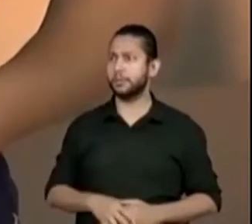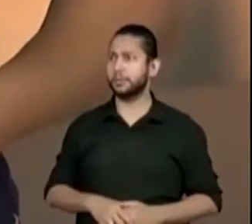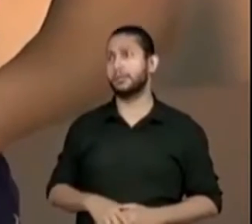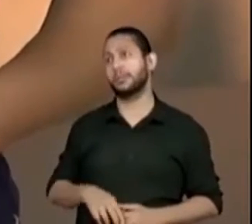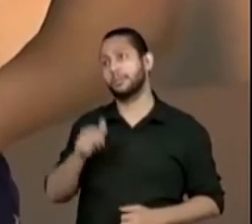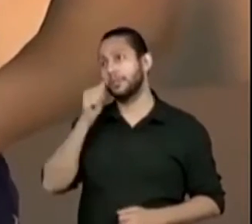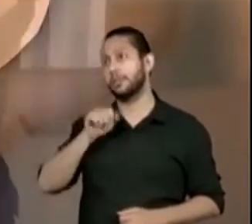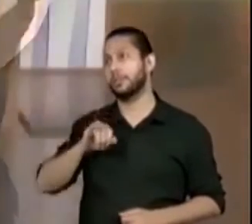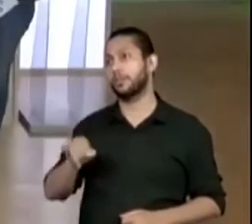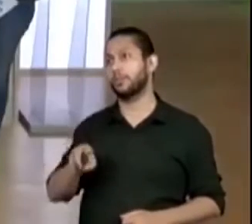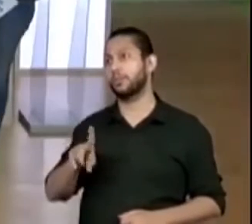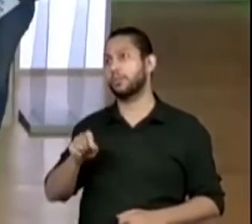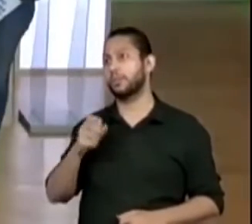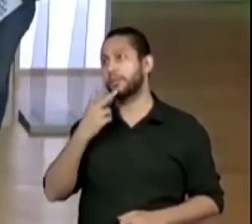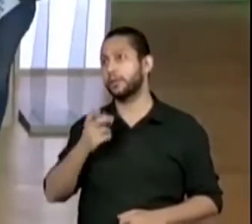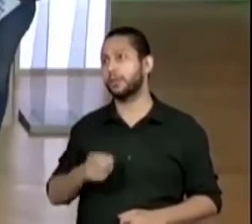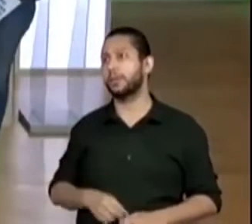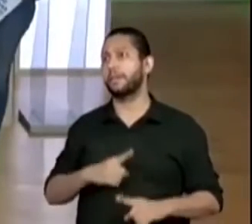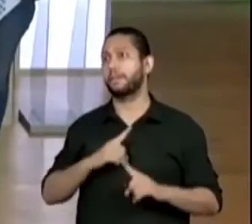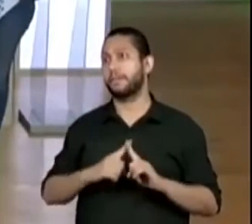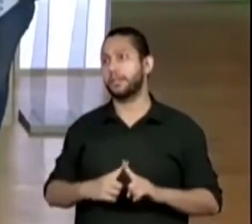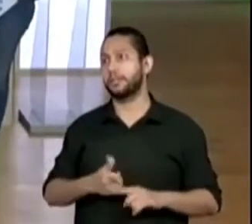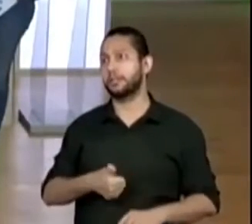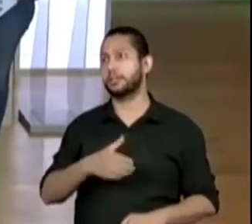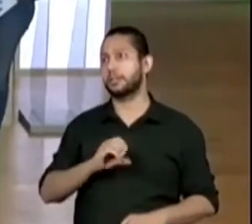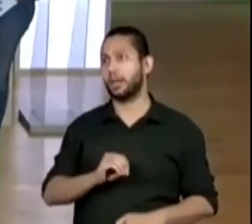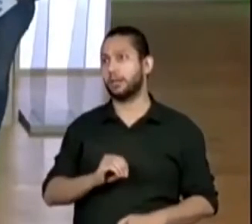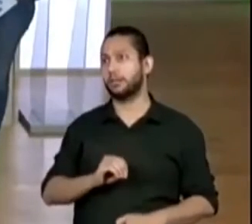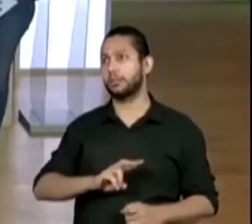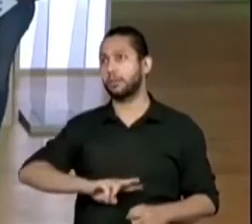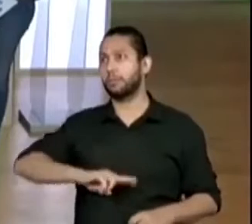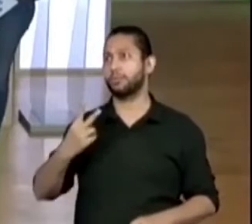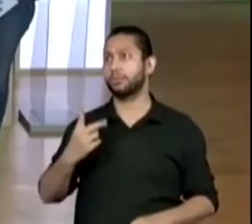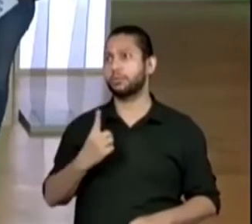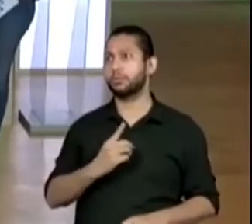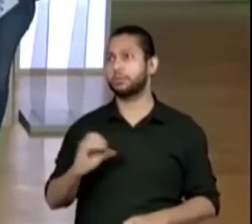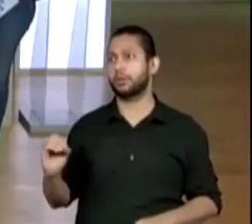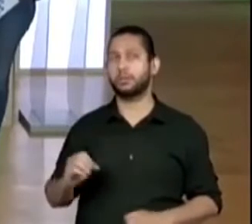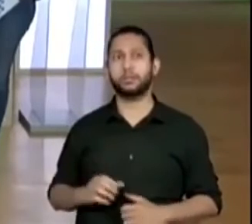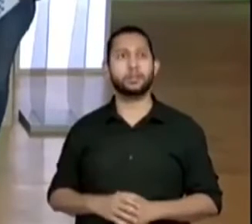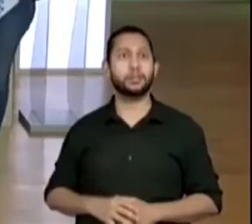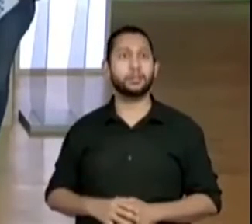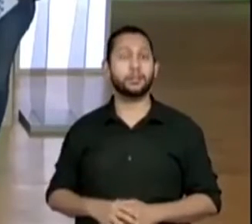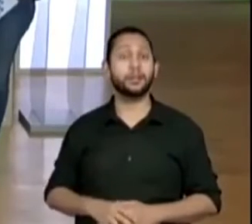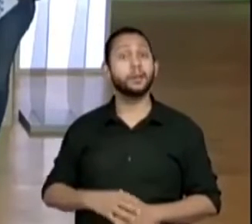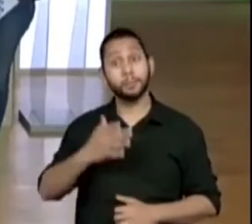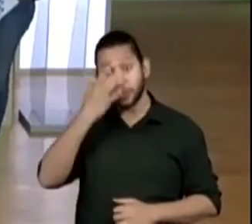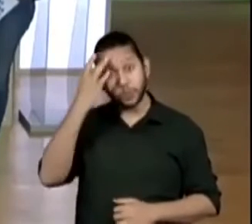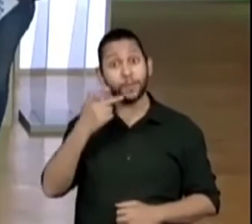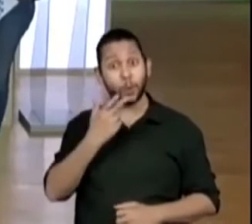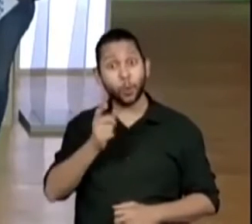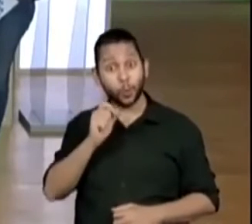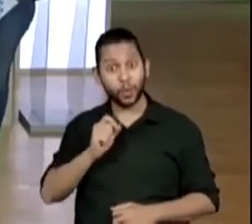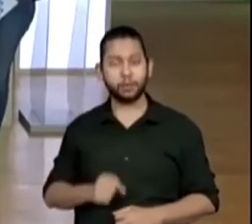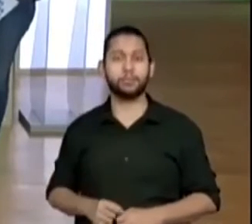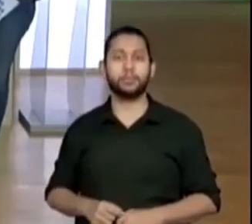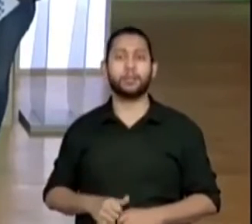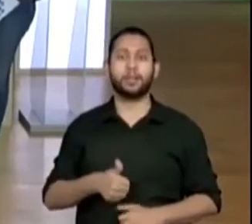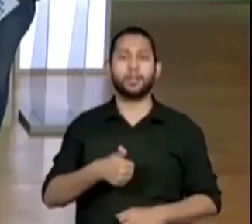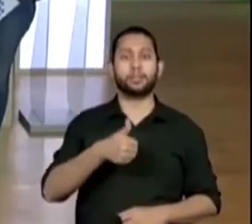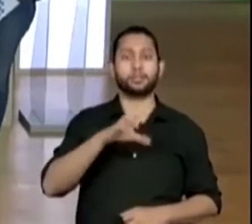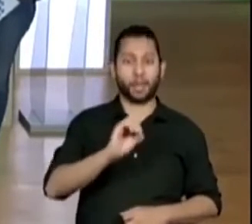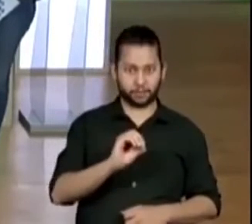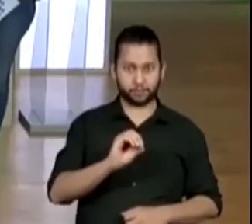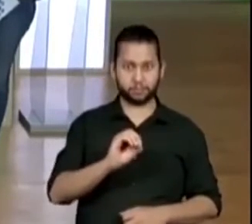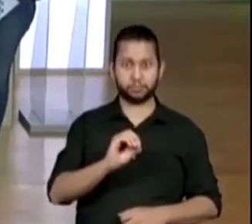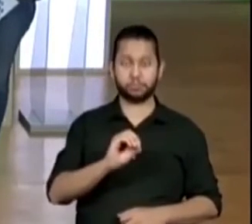Júlia disse que você precisa multiplicar por 10. Tá. Eu vi um comentário dizendo assim, acrescenta um 0. Não, eu tenho que transformar 10